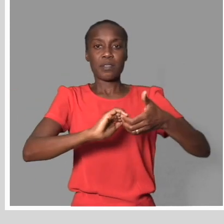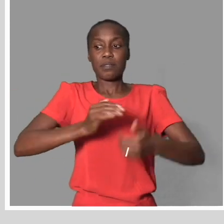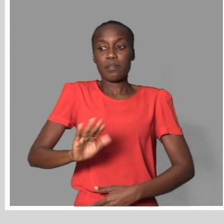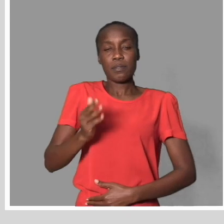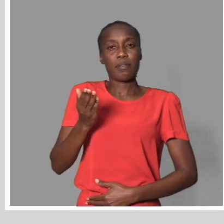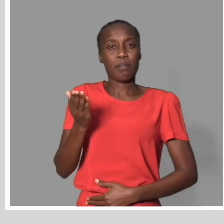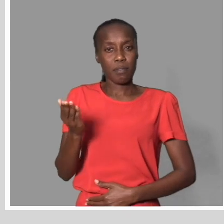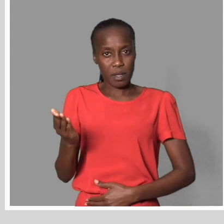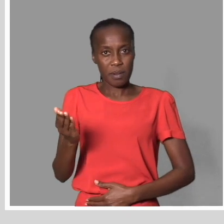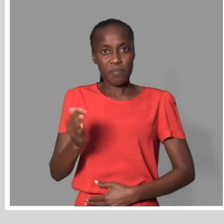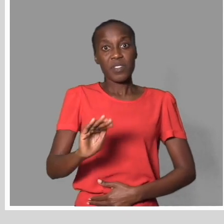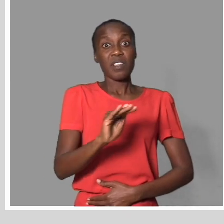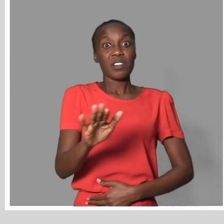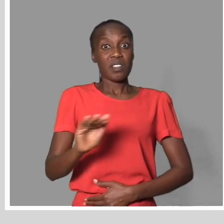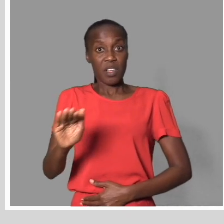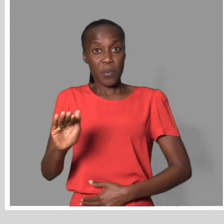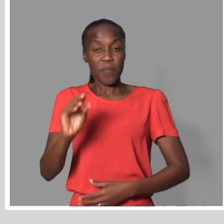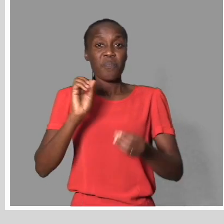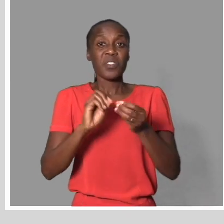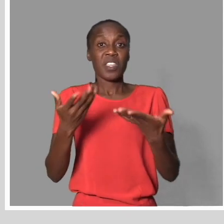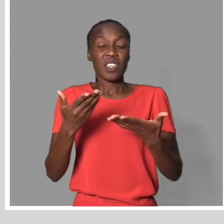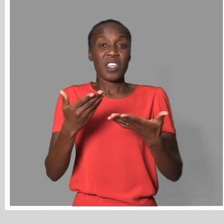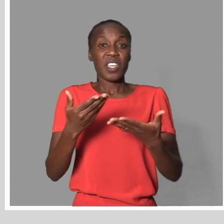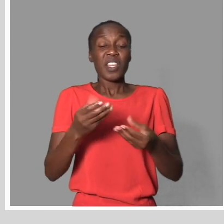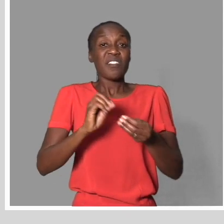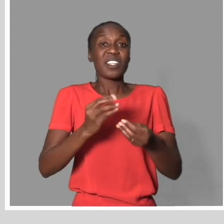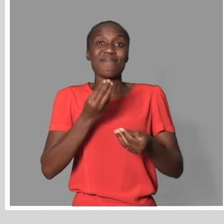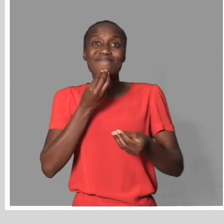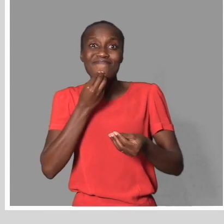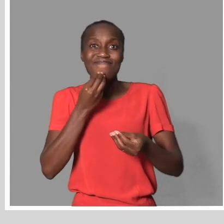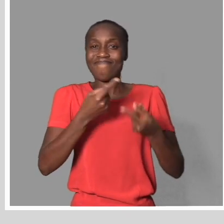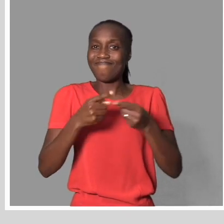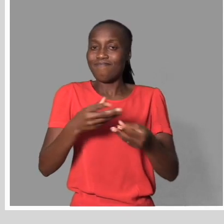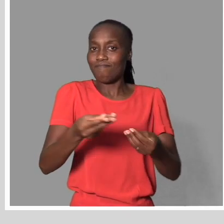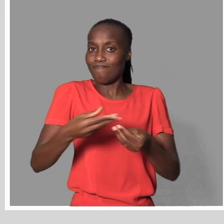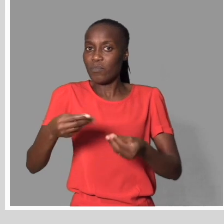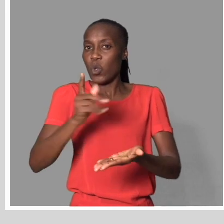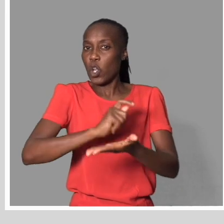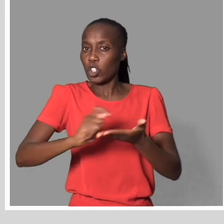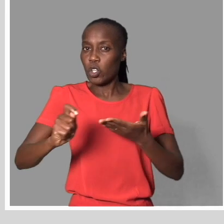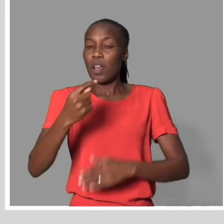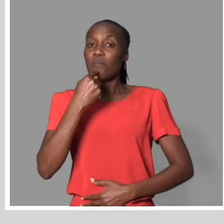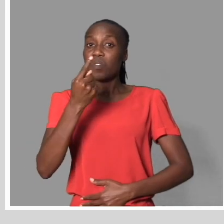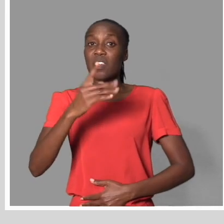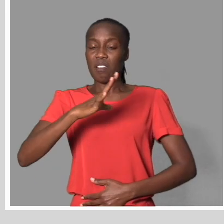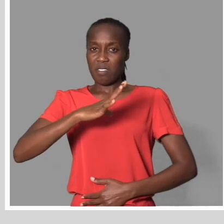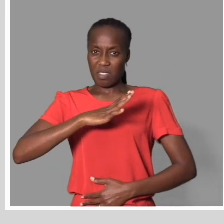nesta área do lanche escolar. Dizer que